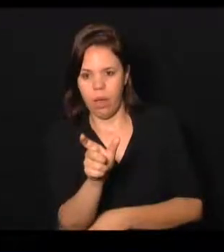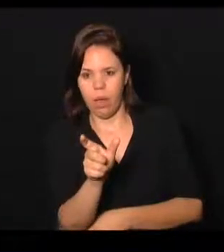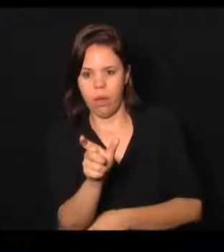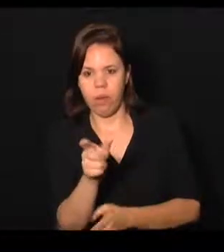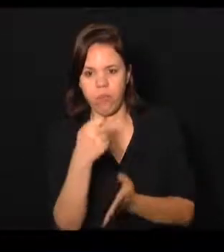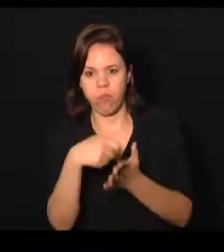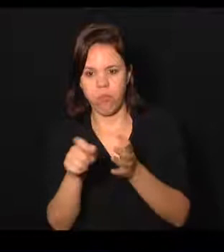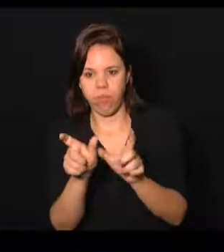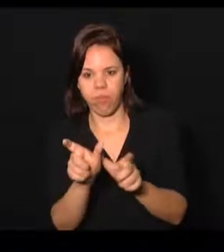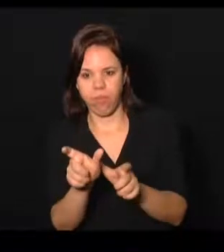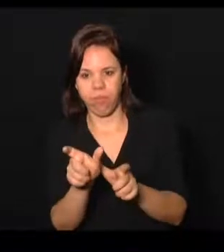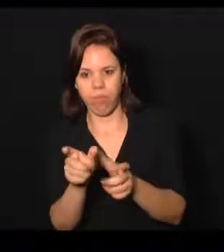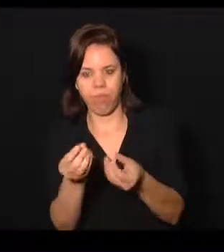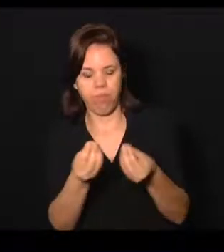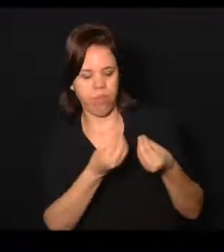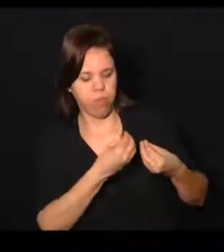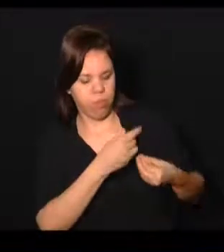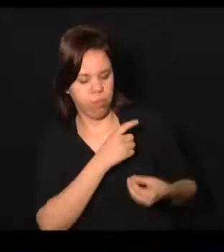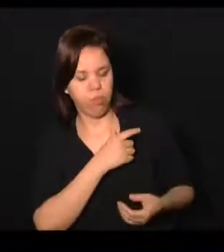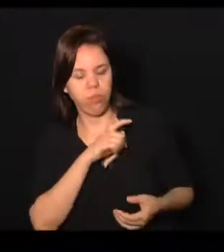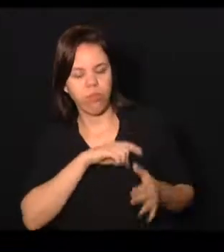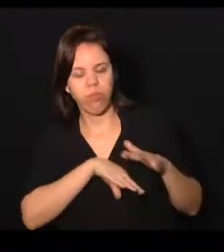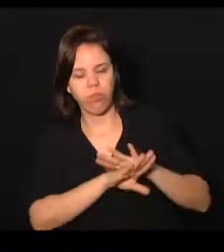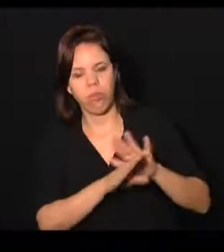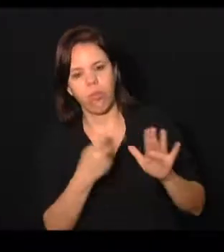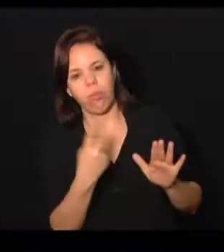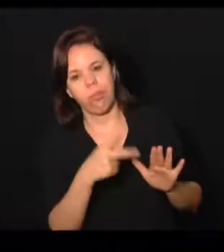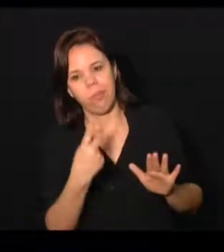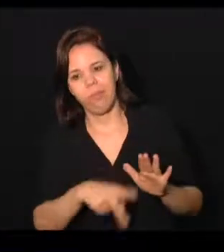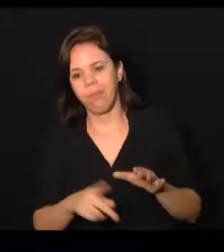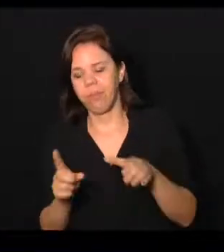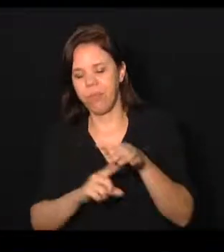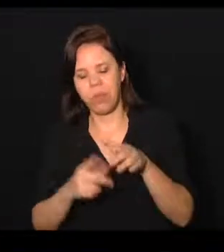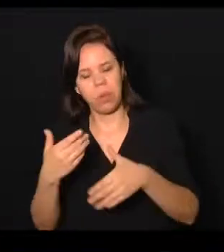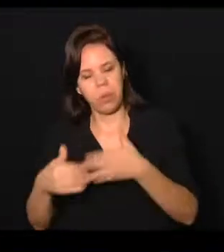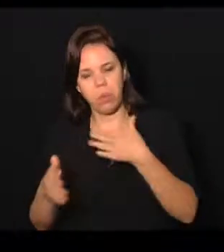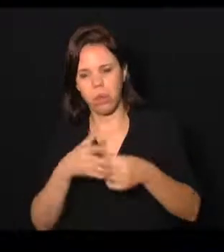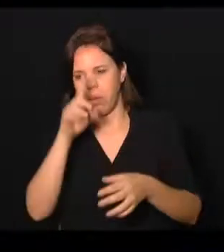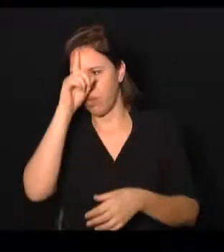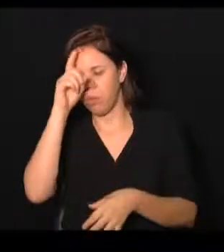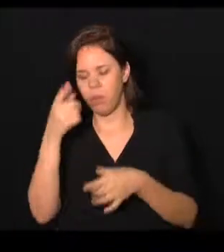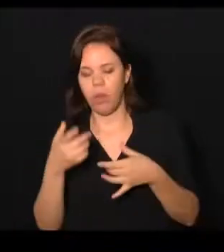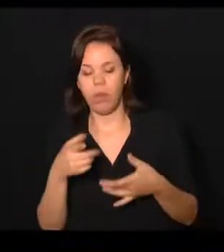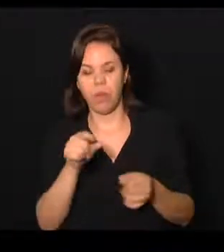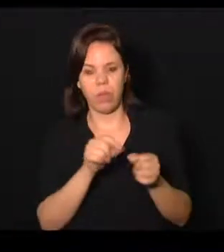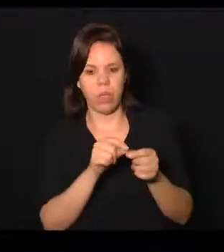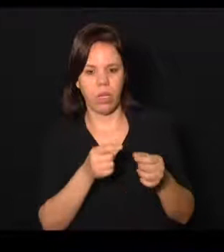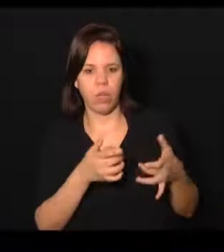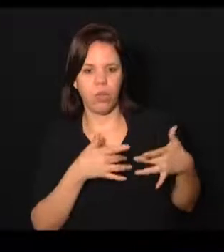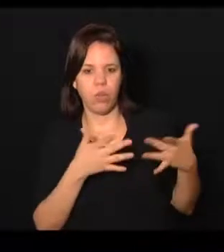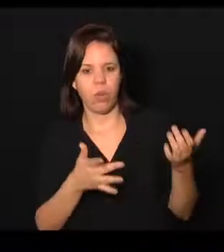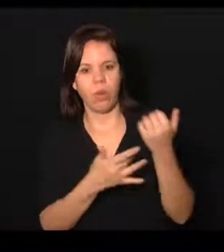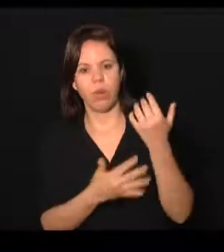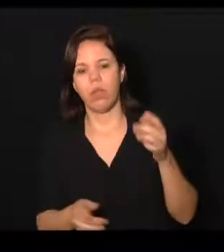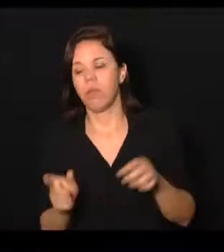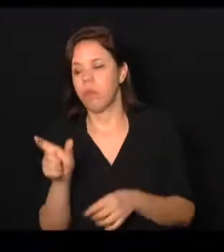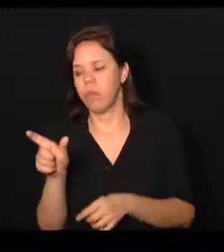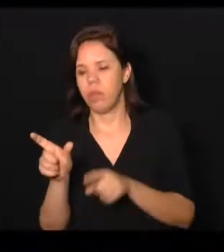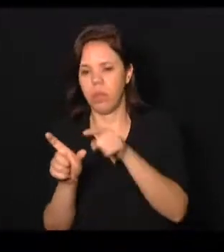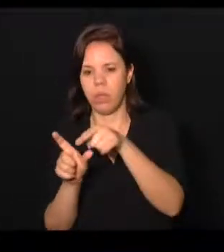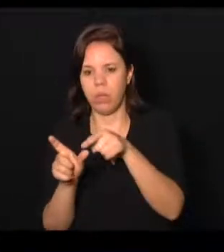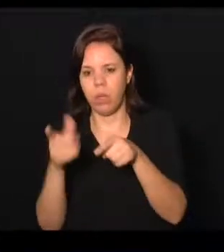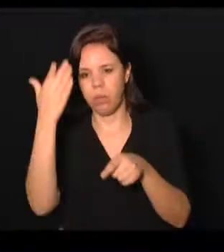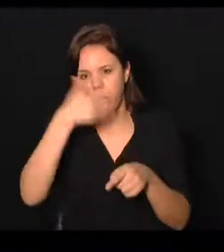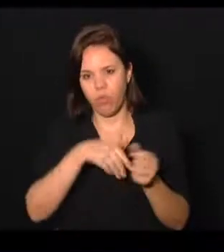hospital, clínica, laboratório ou qualquer outra entidade, autorizada para a coleta de sangue, a qual deve ser apresentada junto com o documento